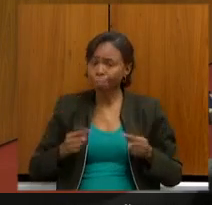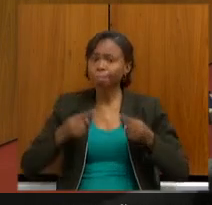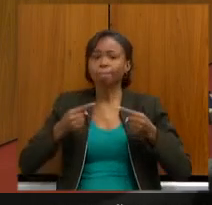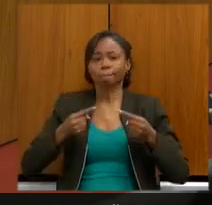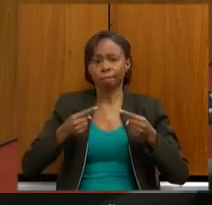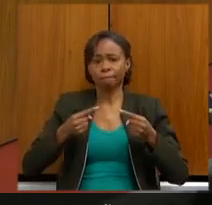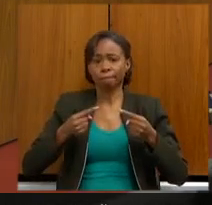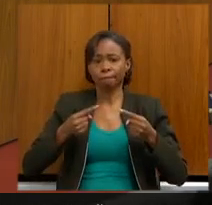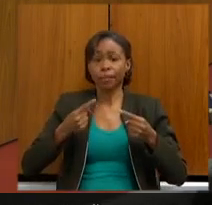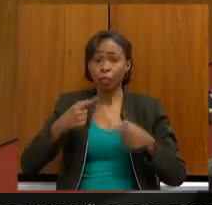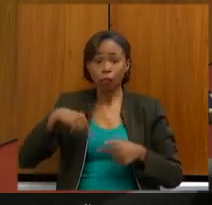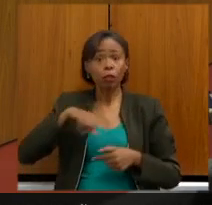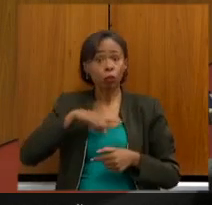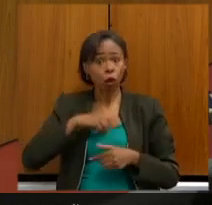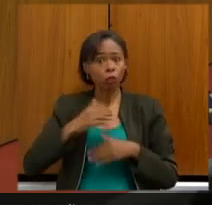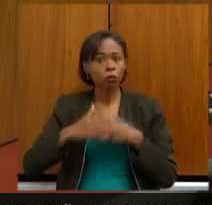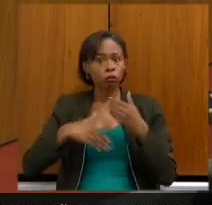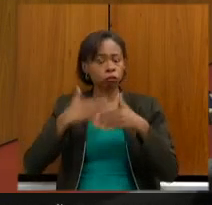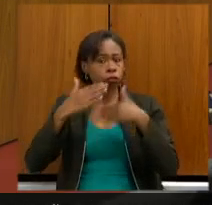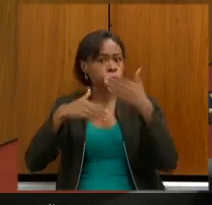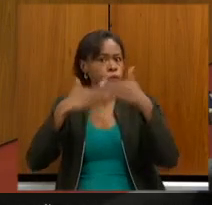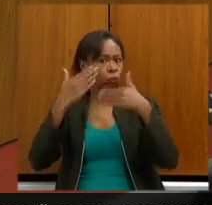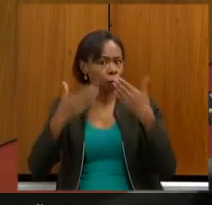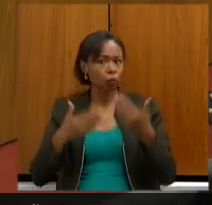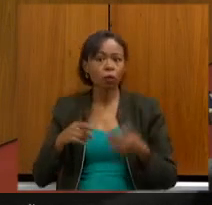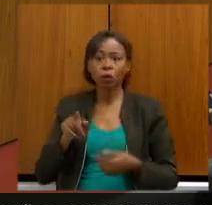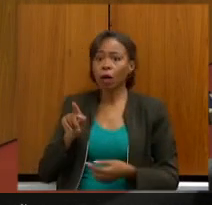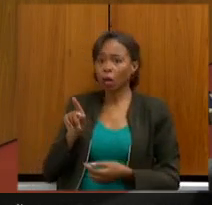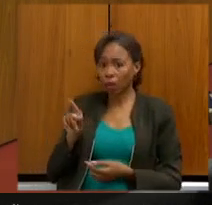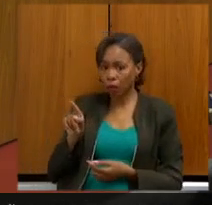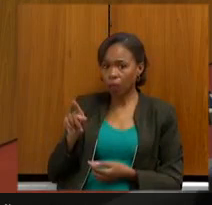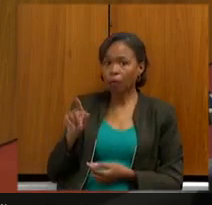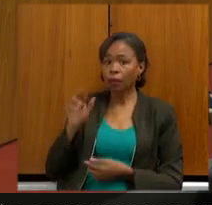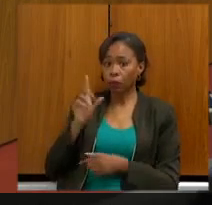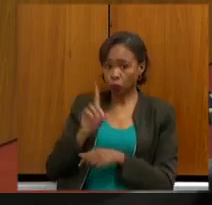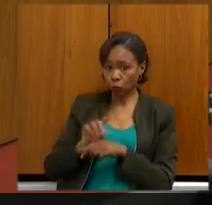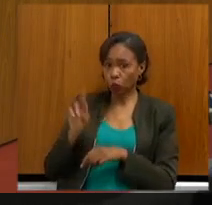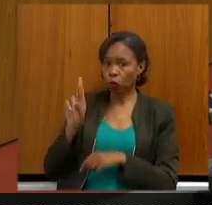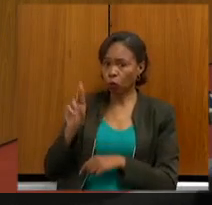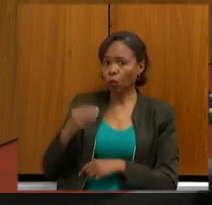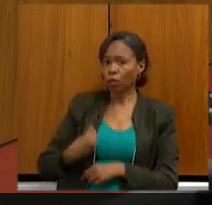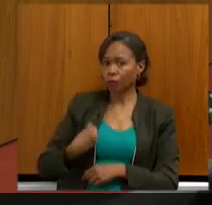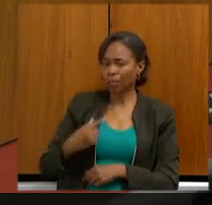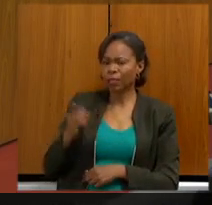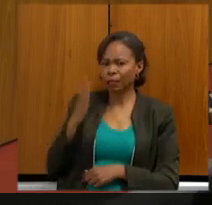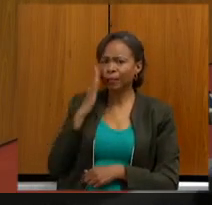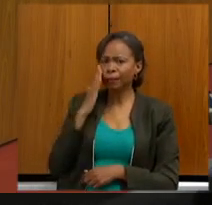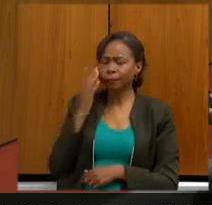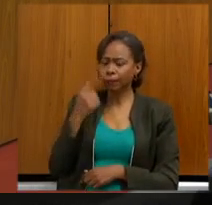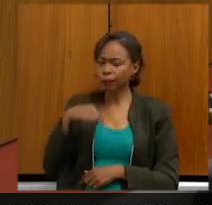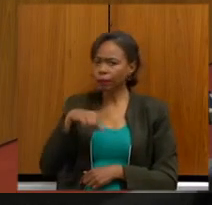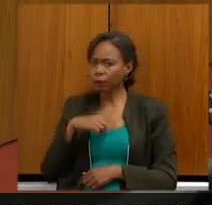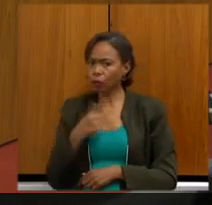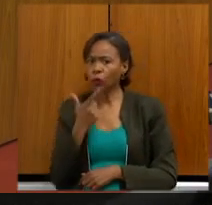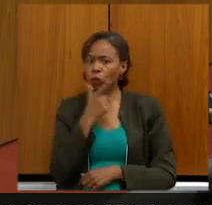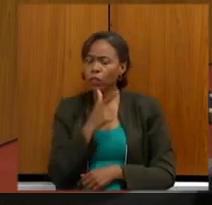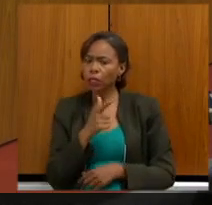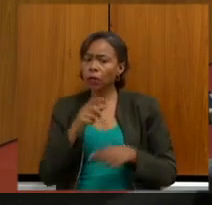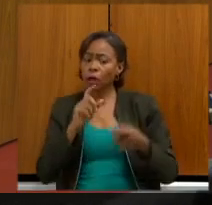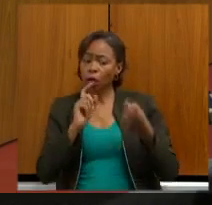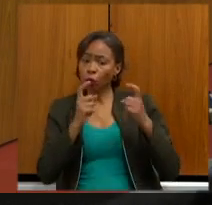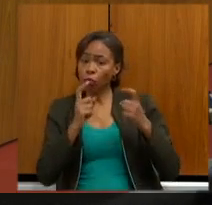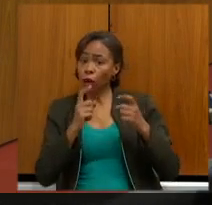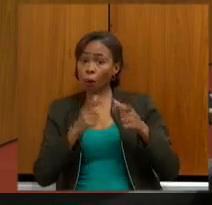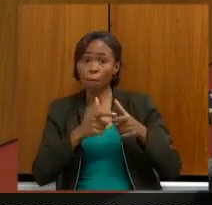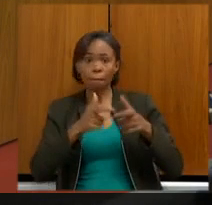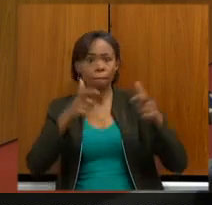potencializou muito Agito A doutora tá aqui sabe o quanto a gente atendeu muito mais pessoas com reunião online